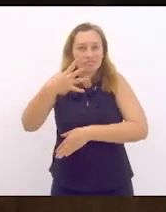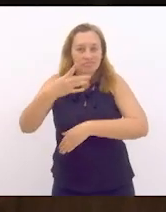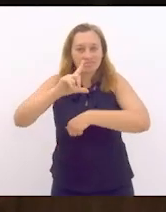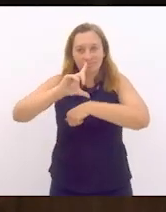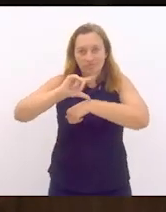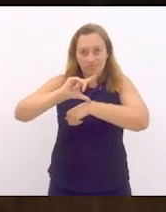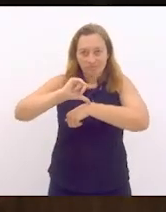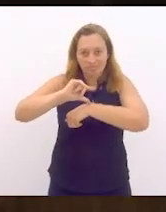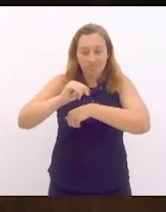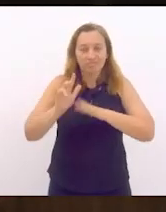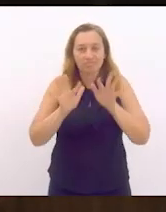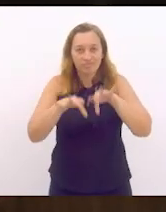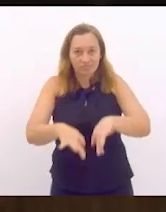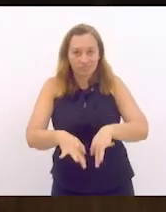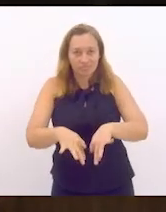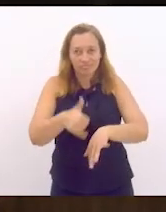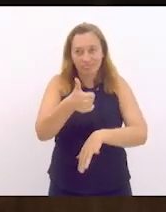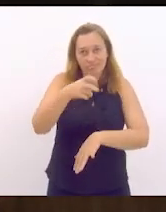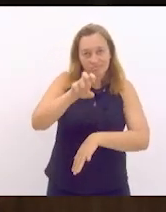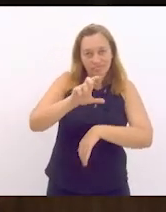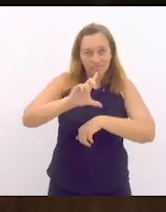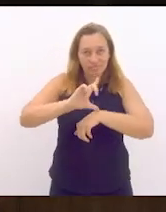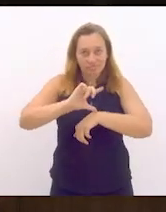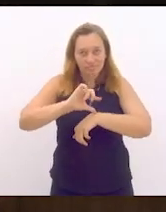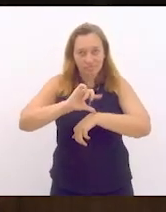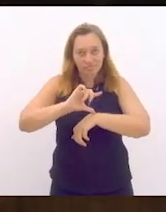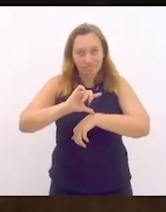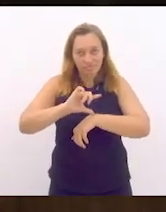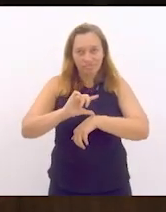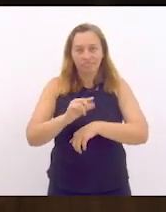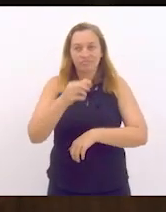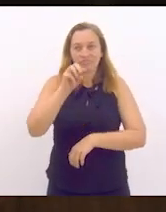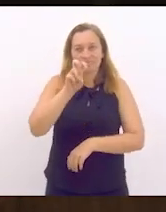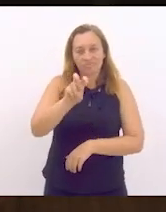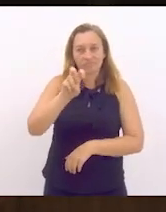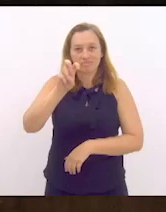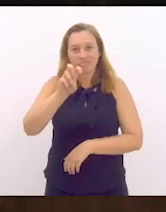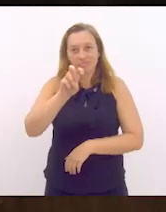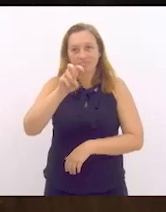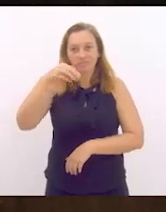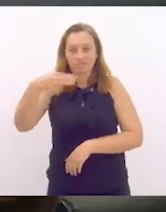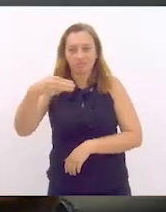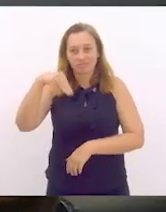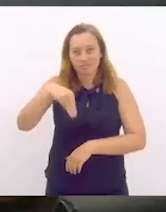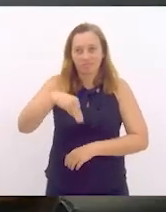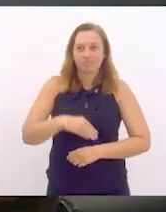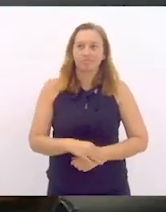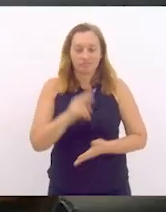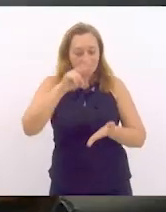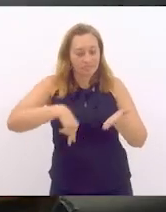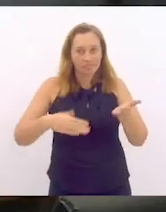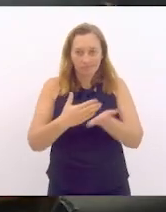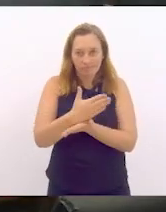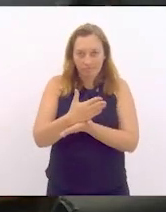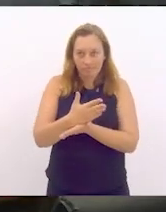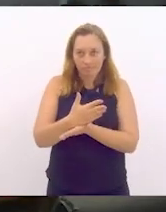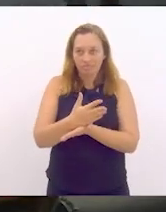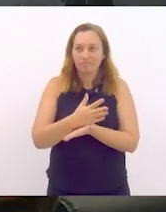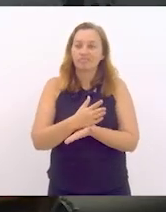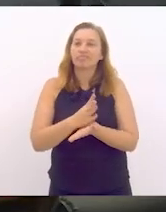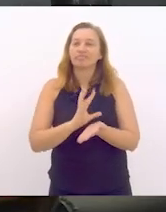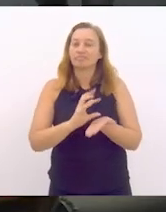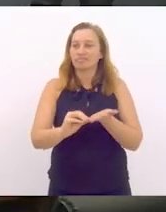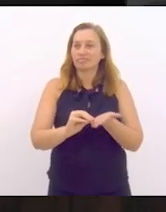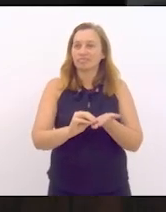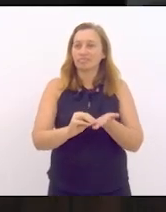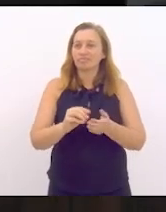14horas encerrou suas 15 horas e 53 minutos lida e aprovada